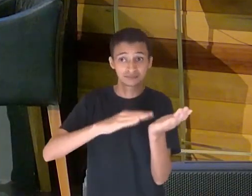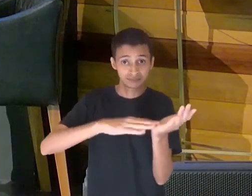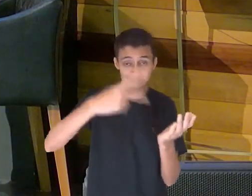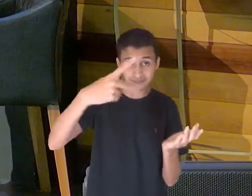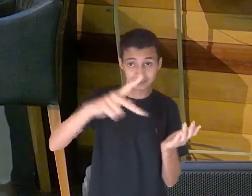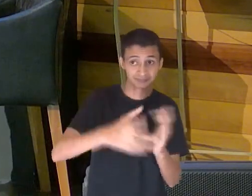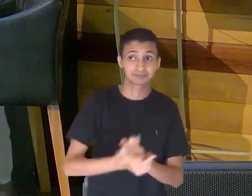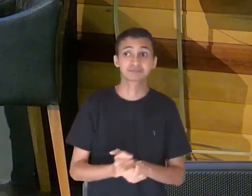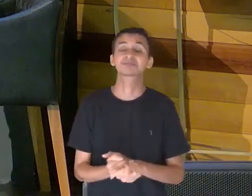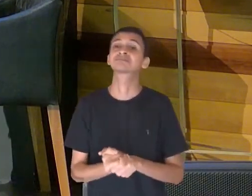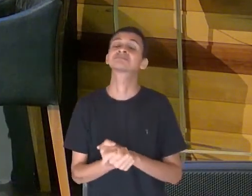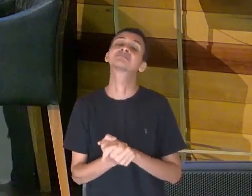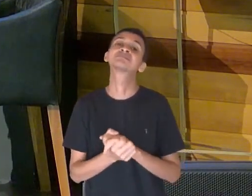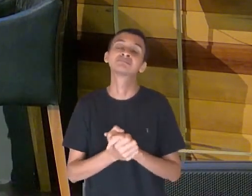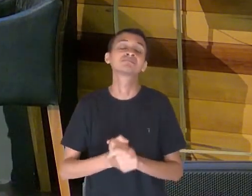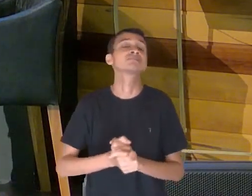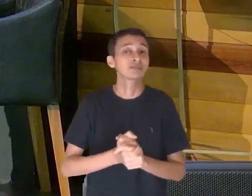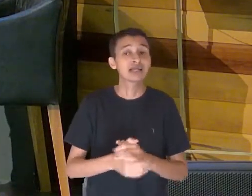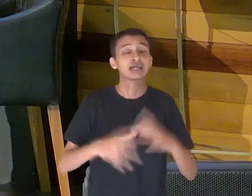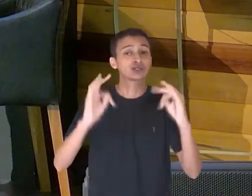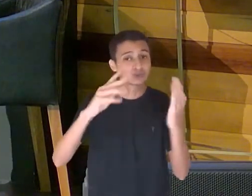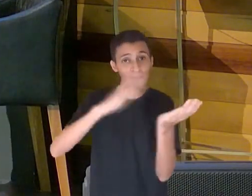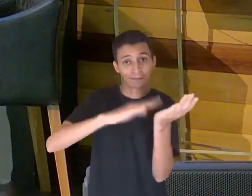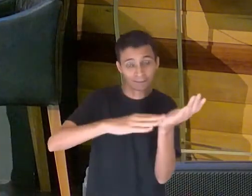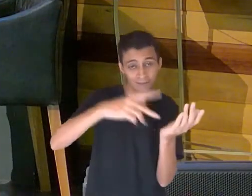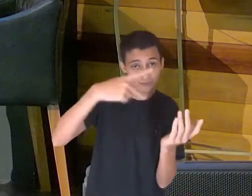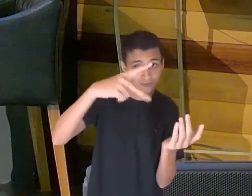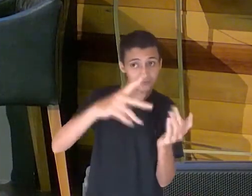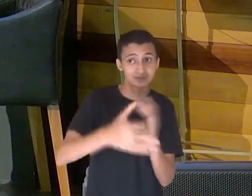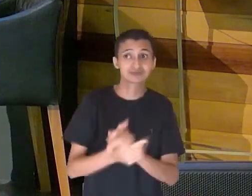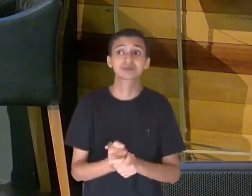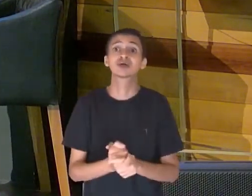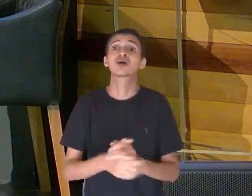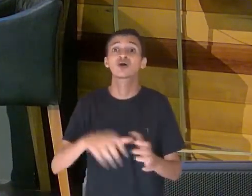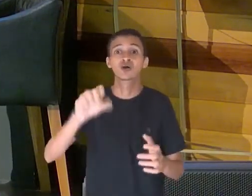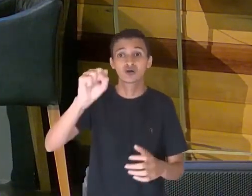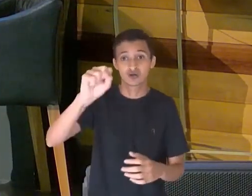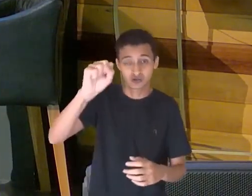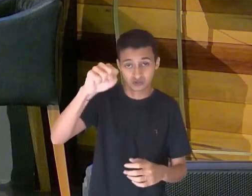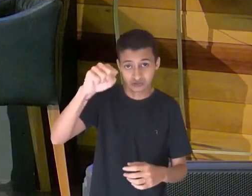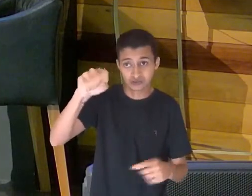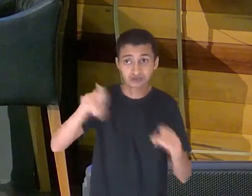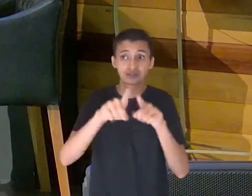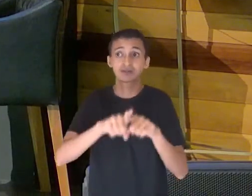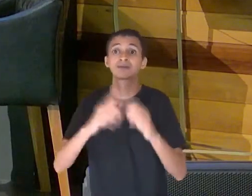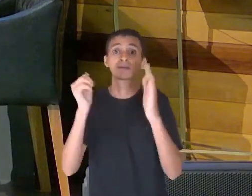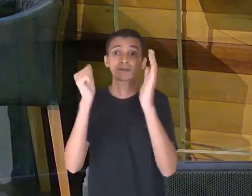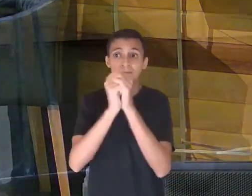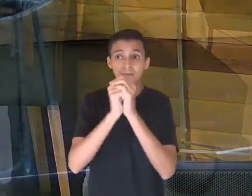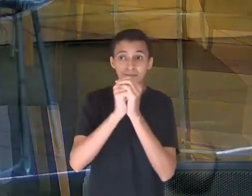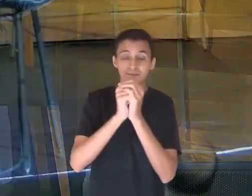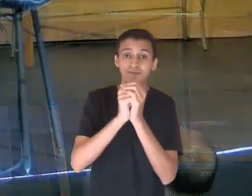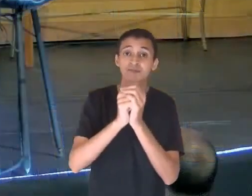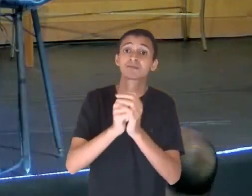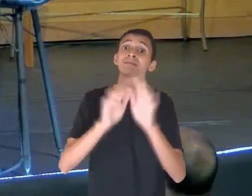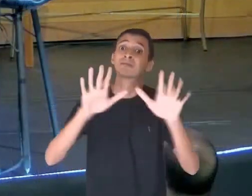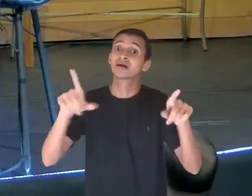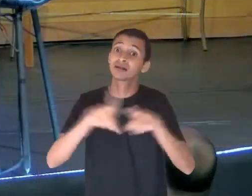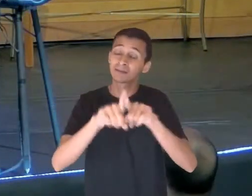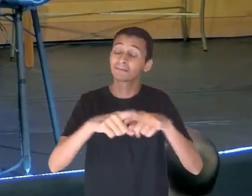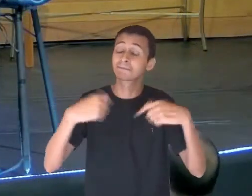dele os papéis a serem liberados. Está na mão dele o sim, o amém. Agora ele tem que olhar para a gente e ver a gente com fogo no